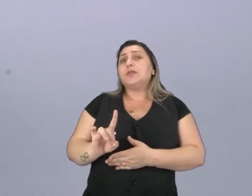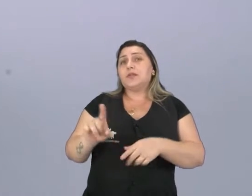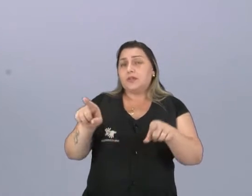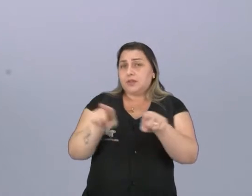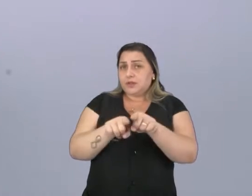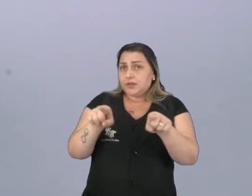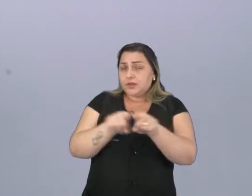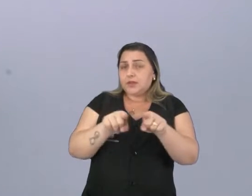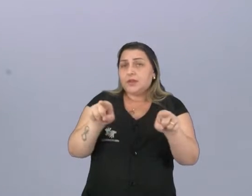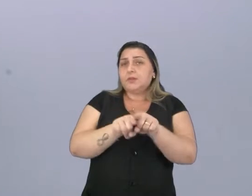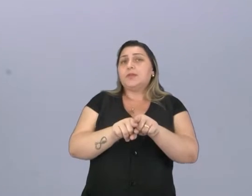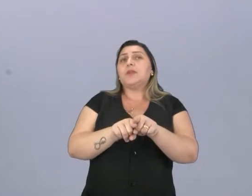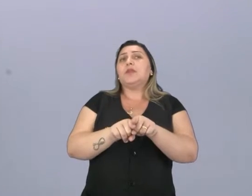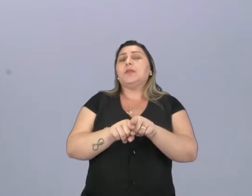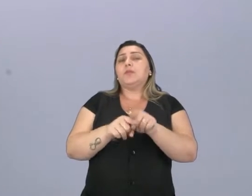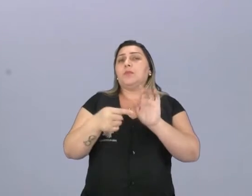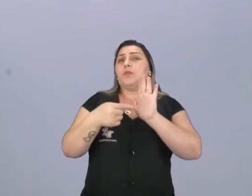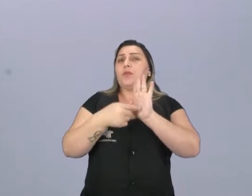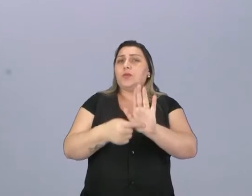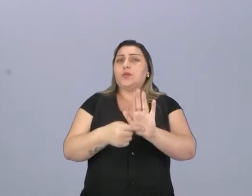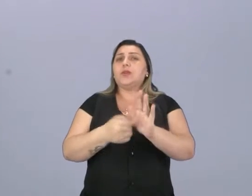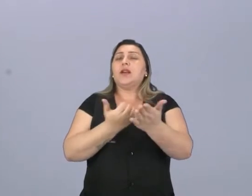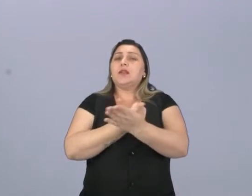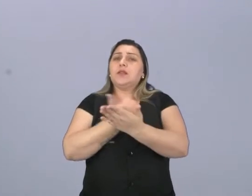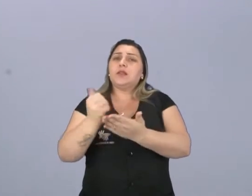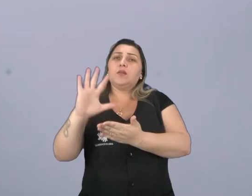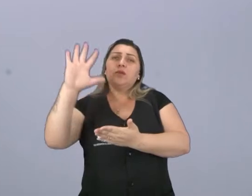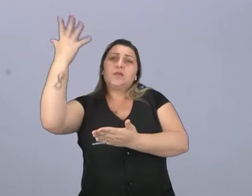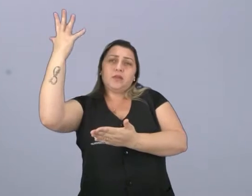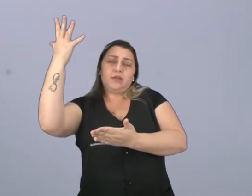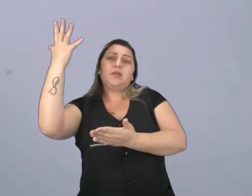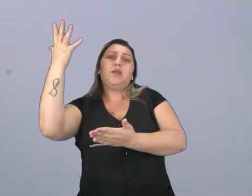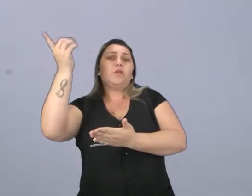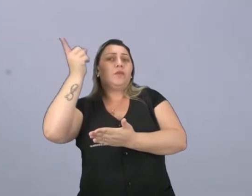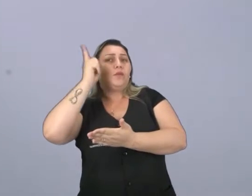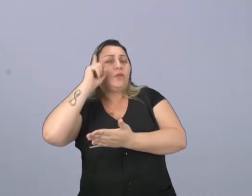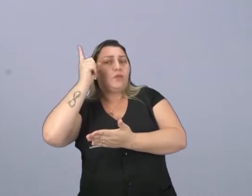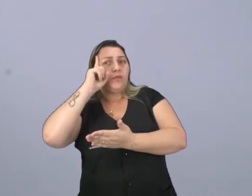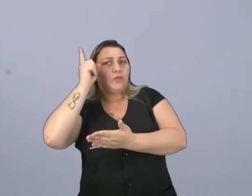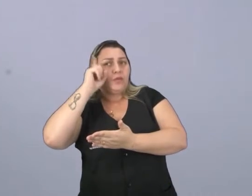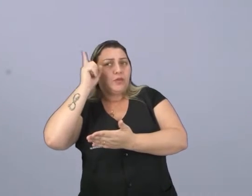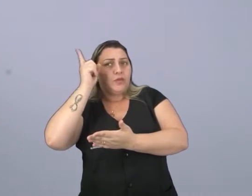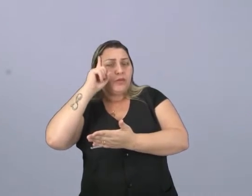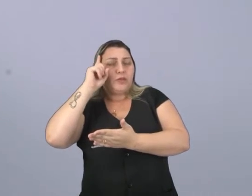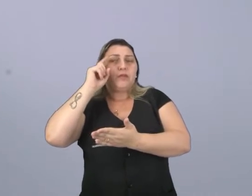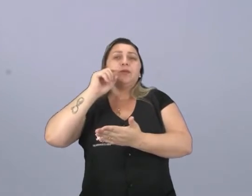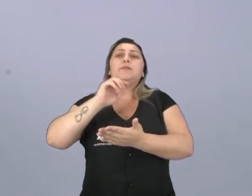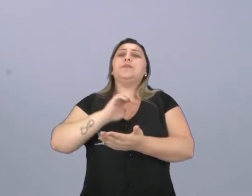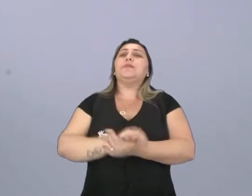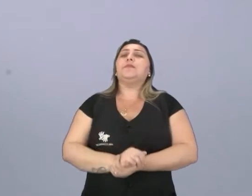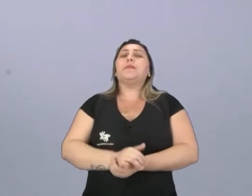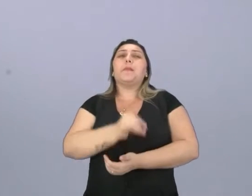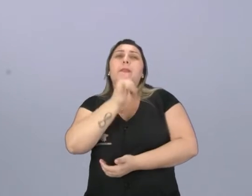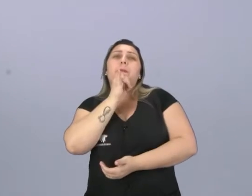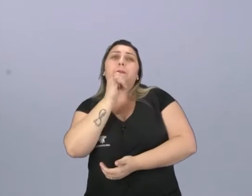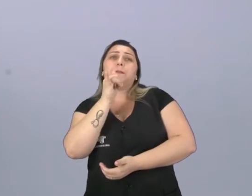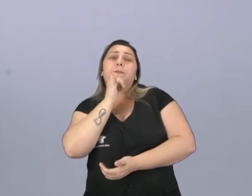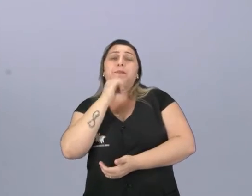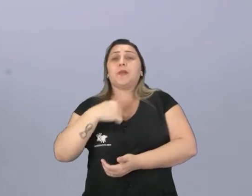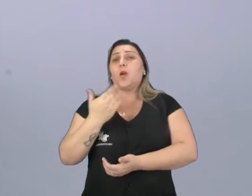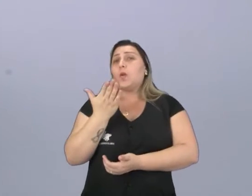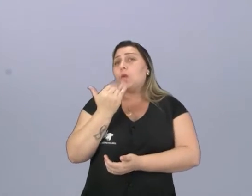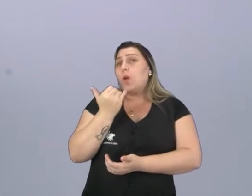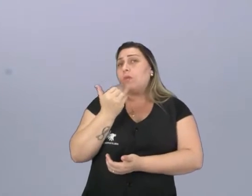presente do indicativo também indicam ações que ocorrem habitualmente, cotidianamente. Exemplo, eu